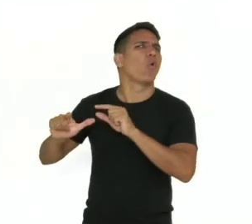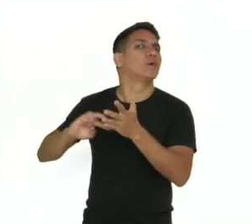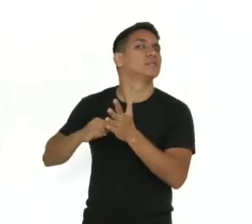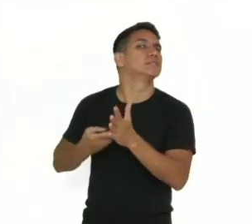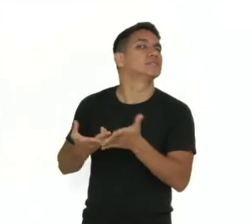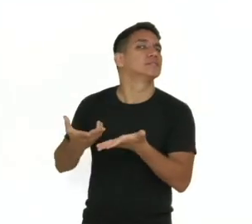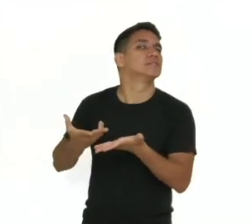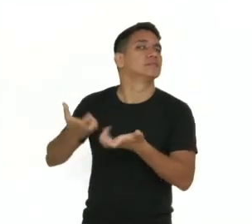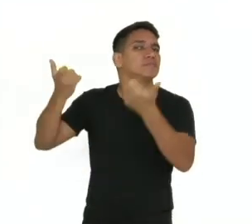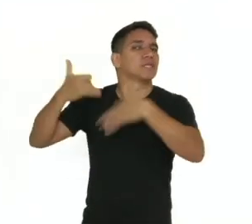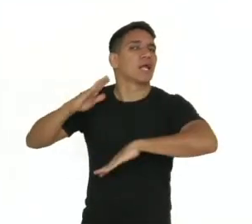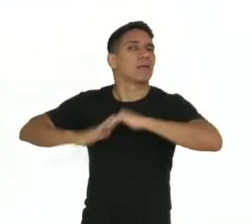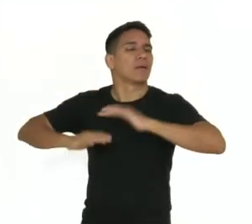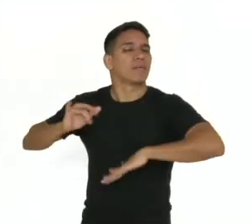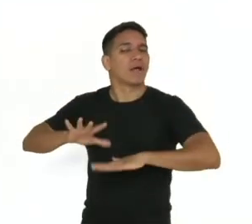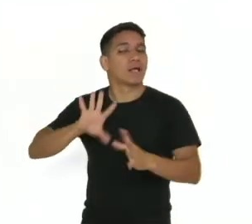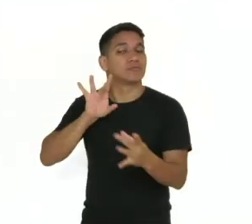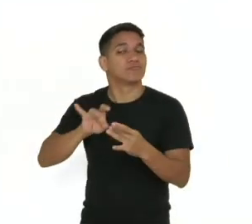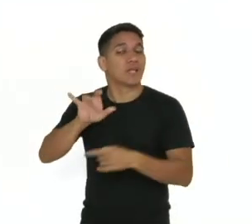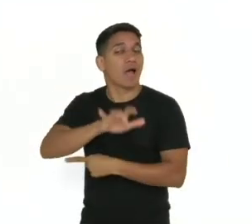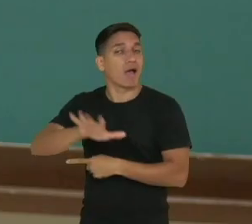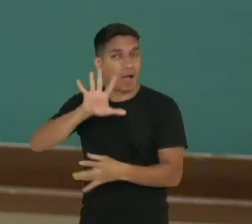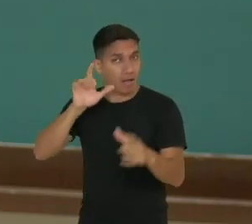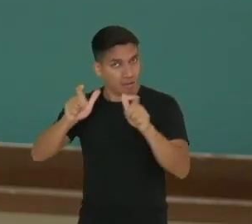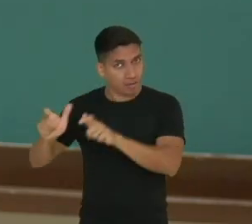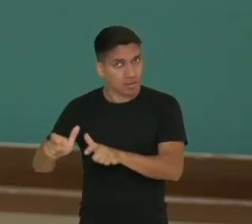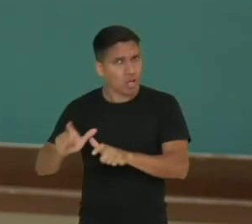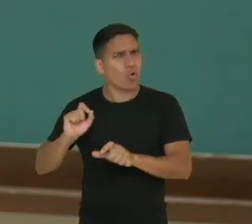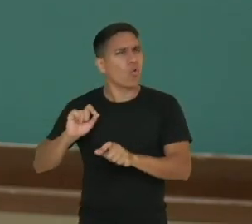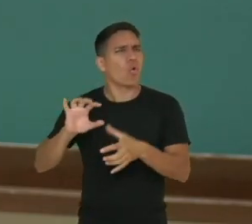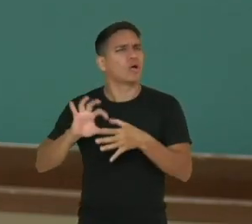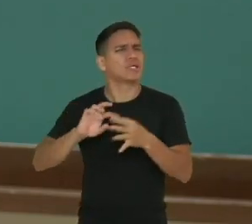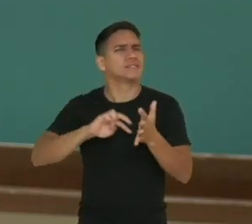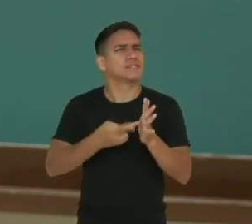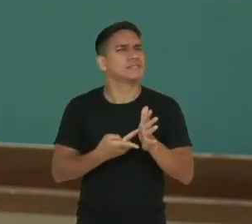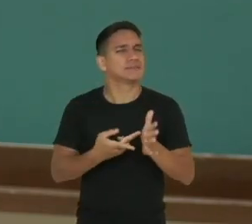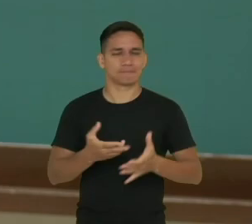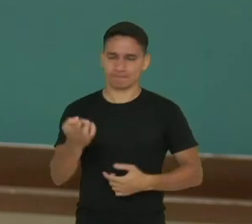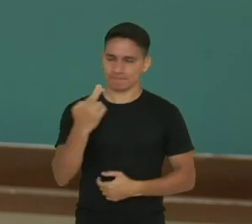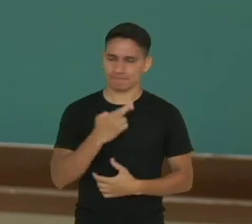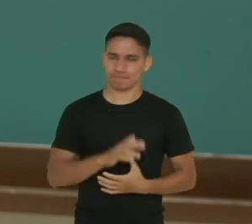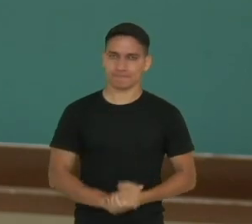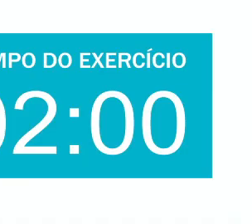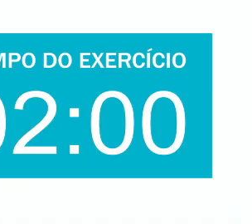expressão regional. Com qual sentido ela foi empregada? Já voltamos.